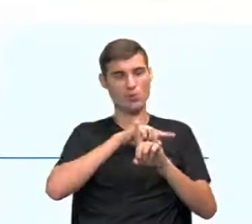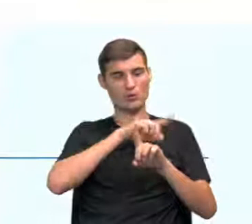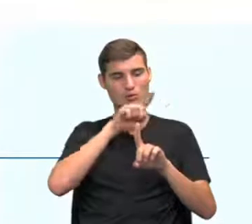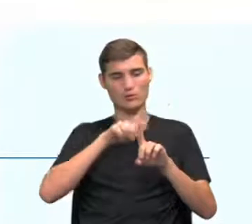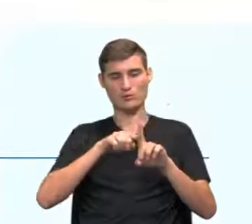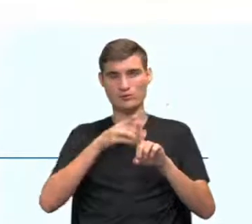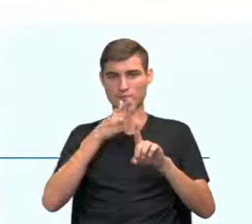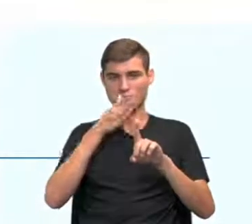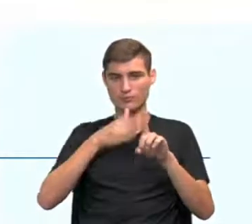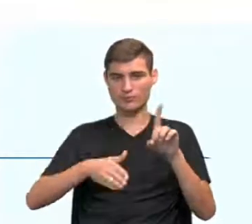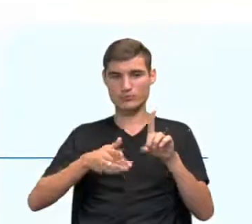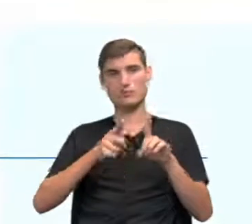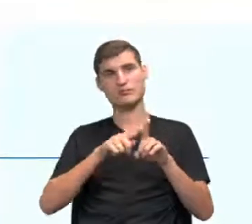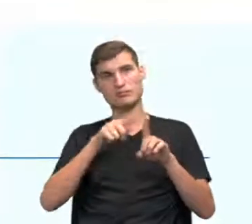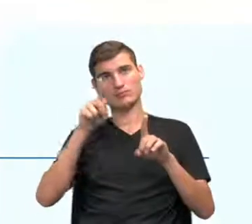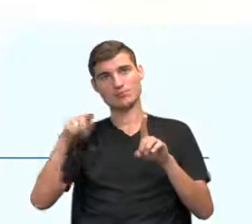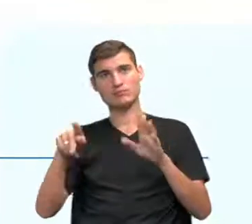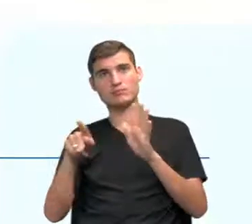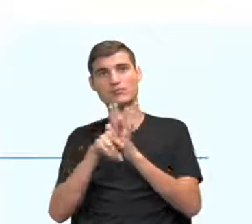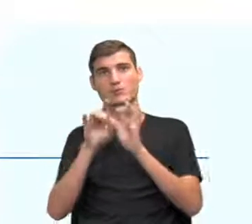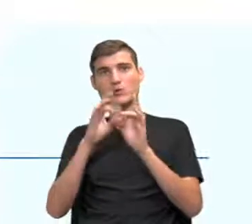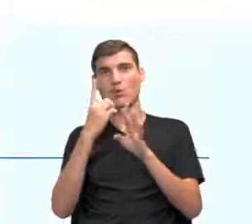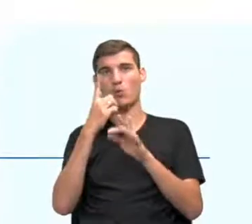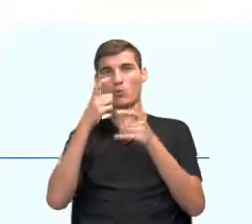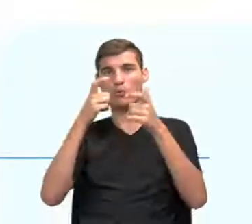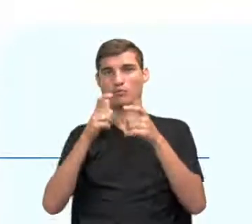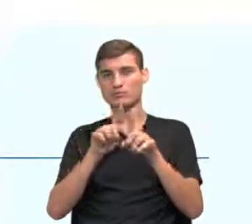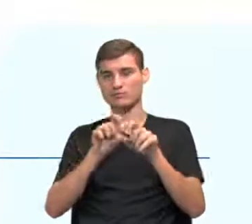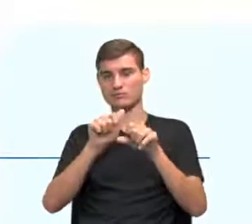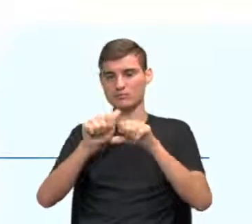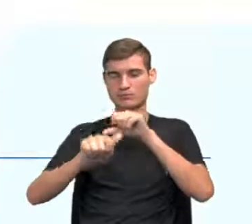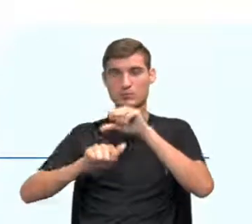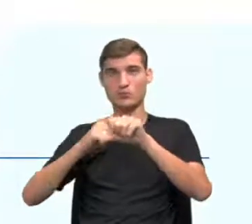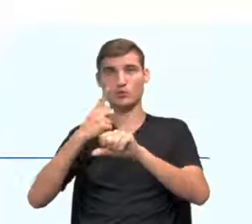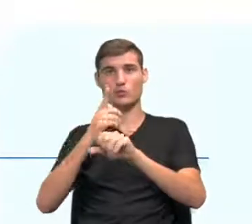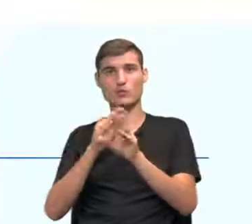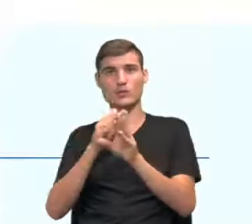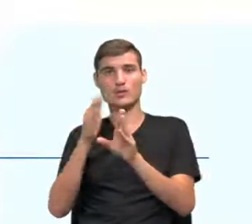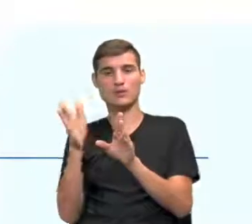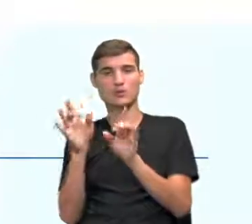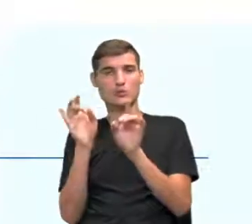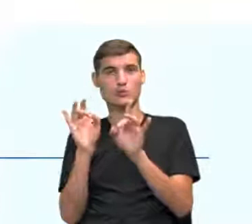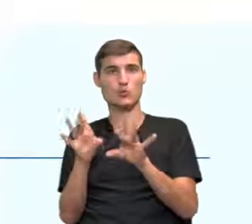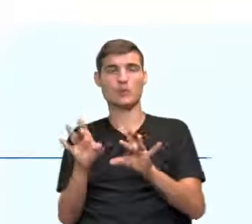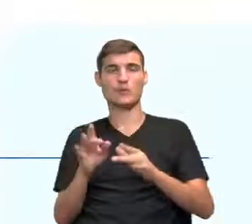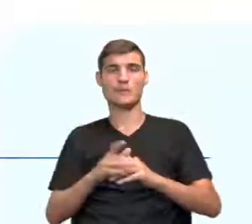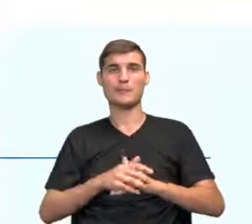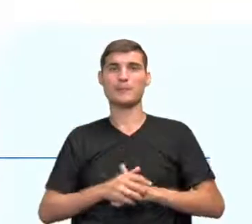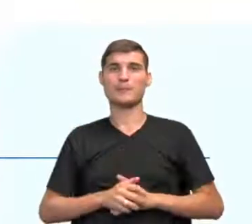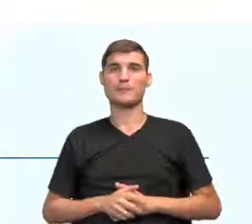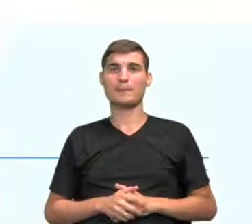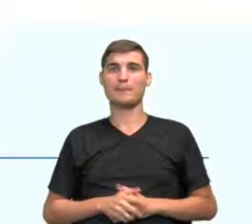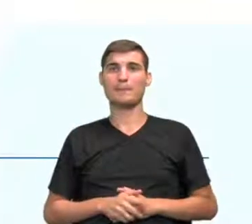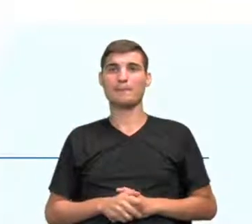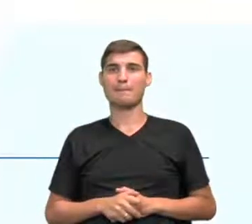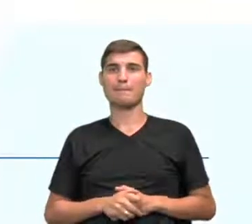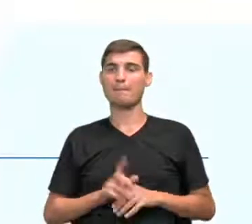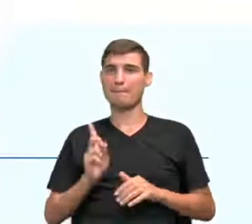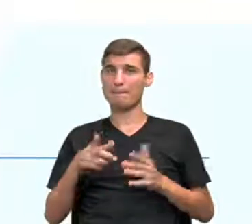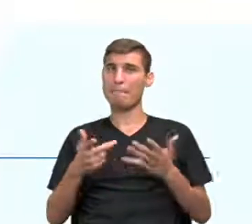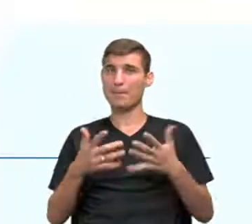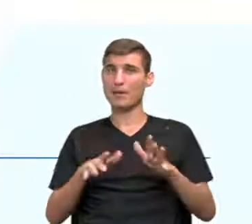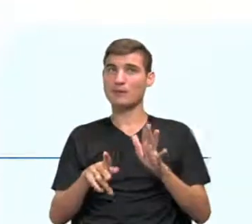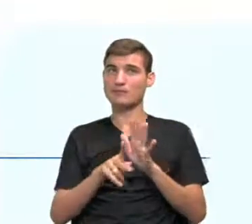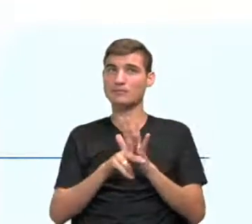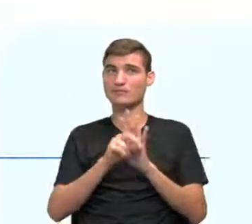o single sideband, que é o de um lado só. Transmito só um lado do sinal modulado. É assim, então, que acontece